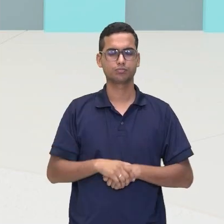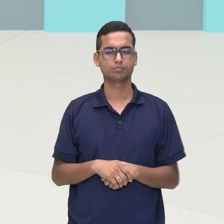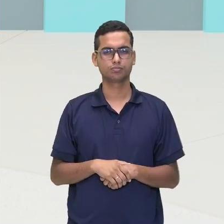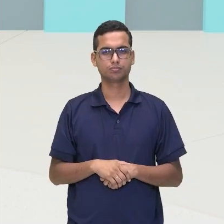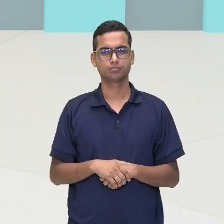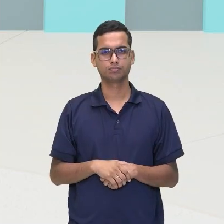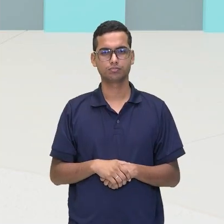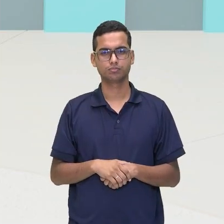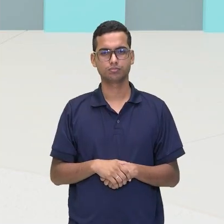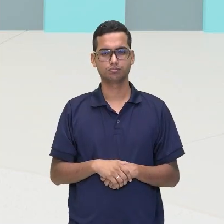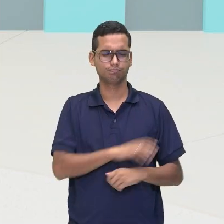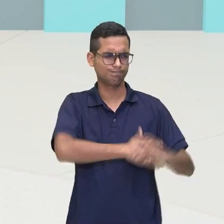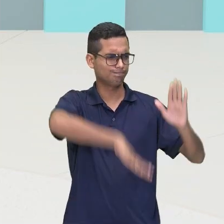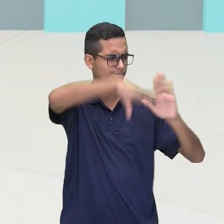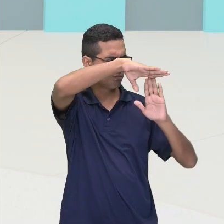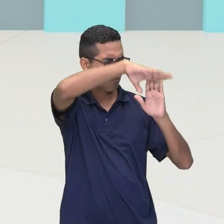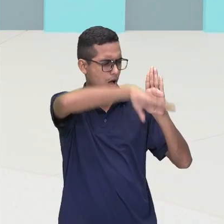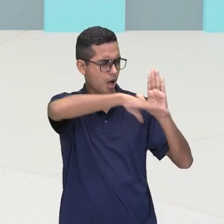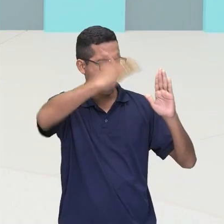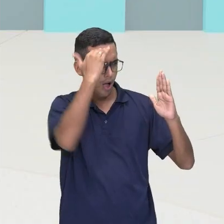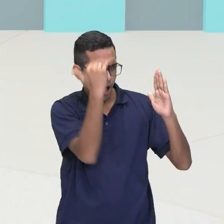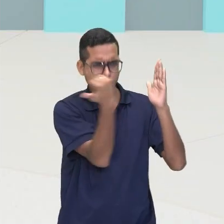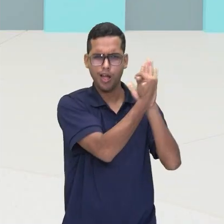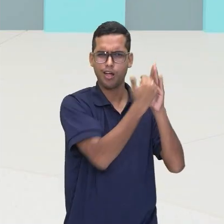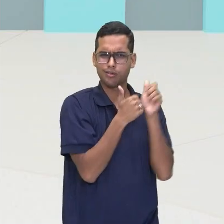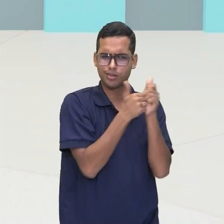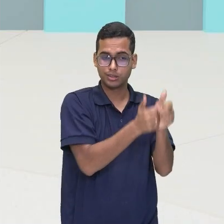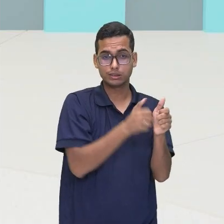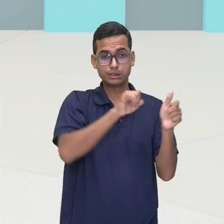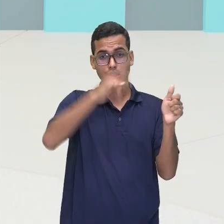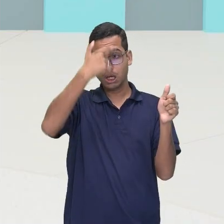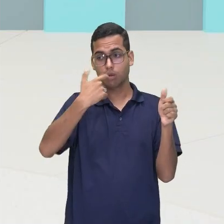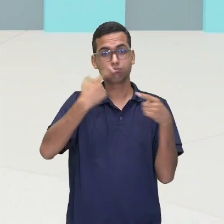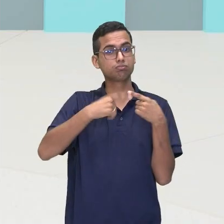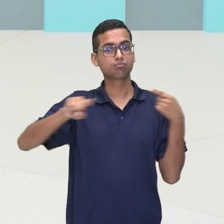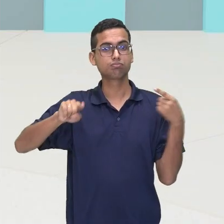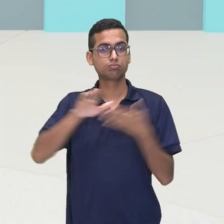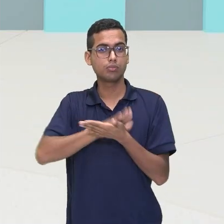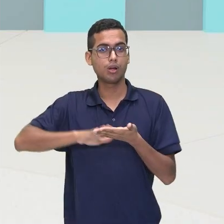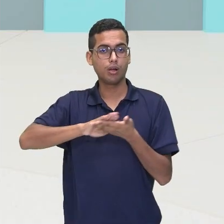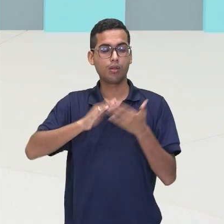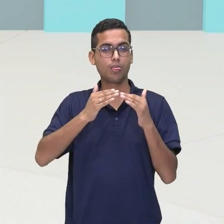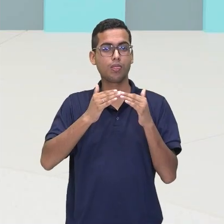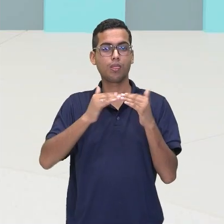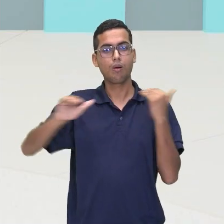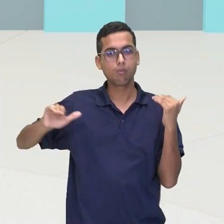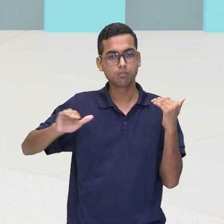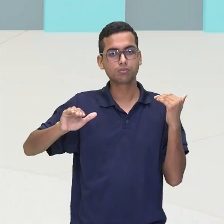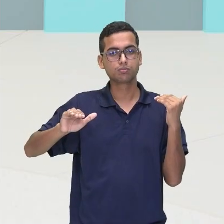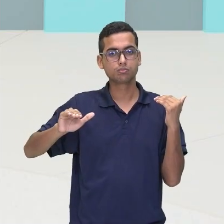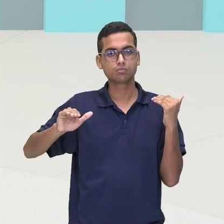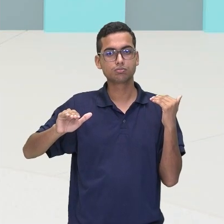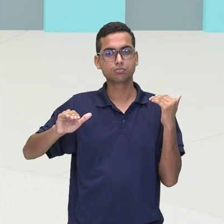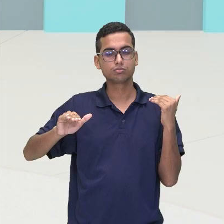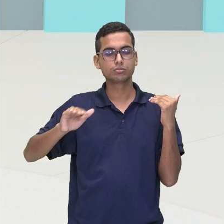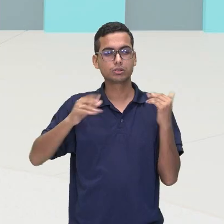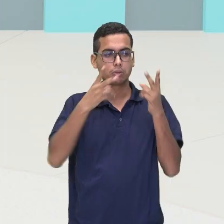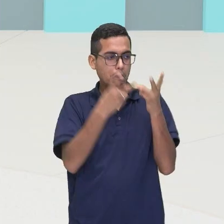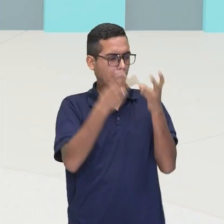seguir certos padrões se eu não me encaixo, porque eu vou dizer que eu sou algo que não sou, que não me